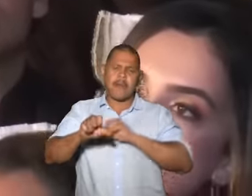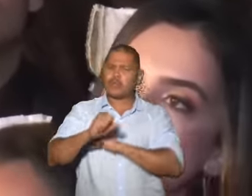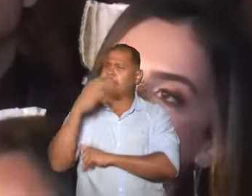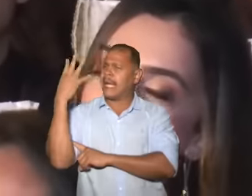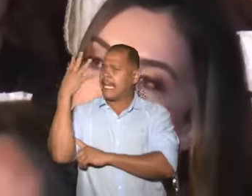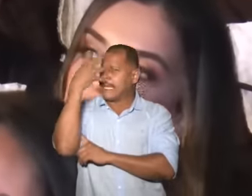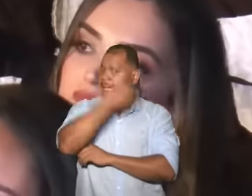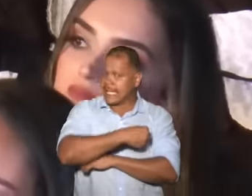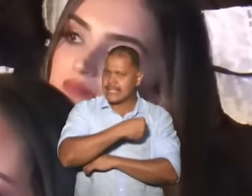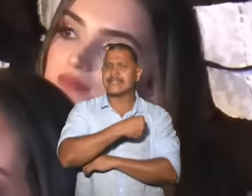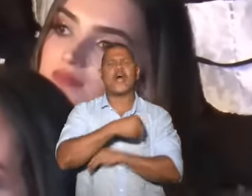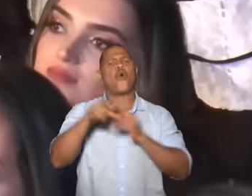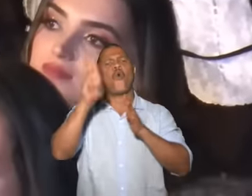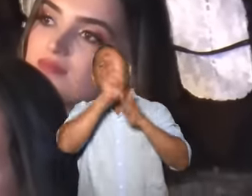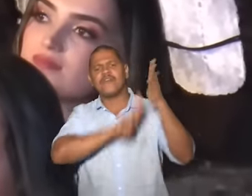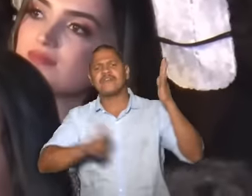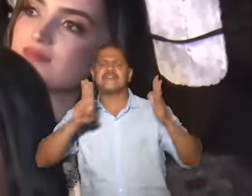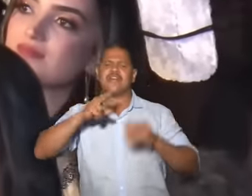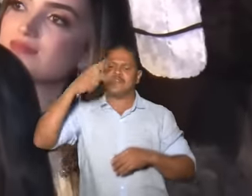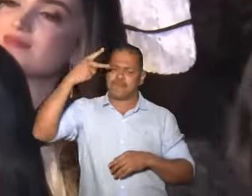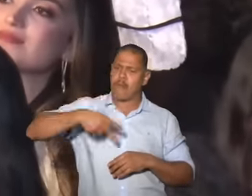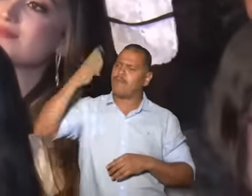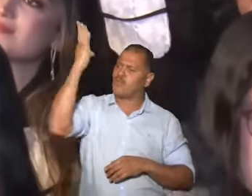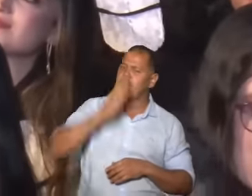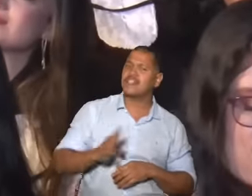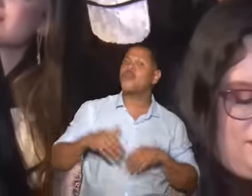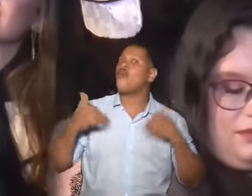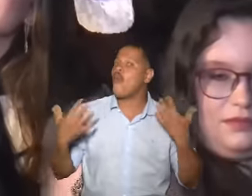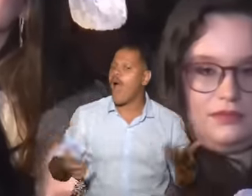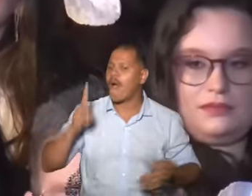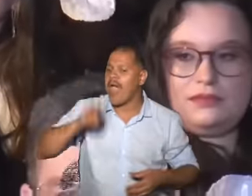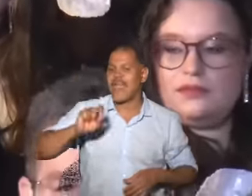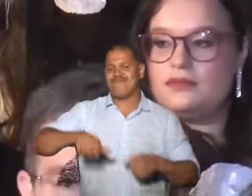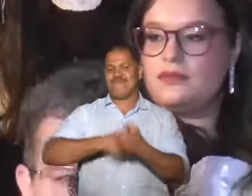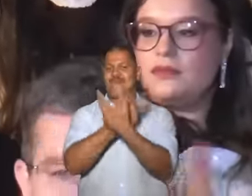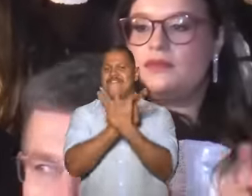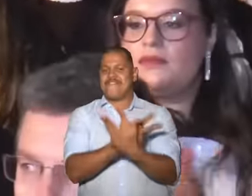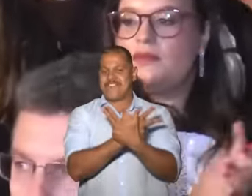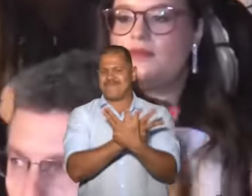e tradicional universidade do Brasil, que é a UFV.